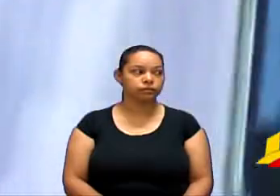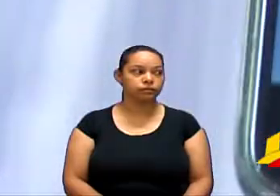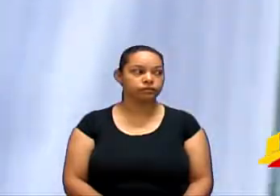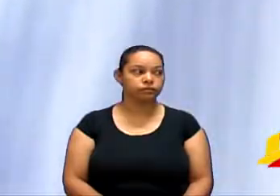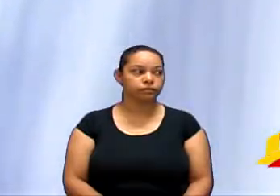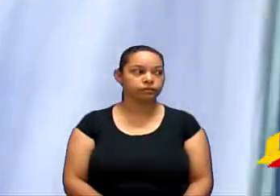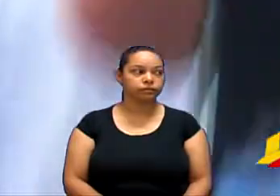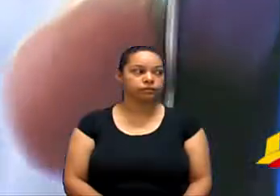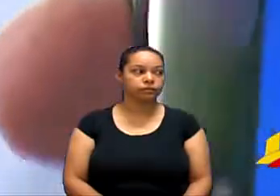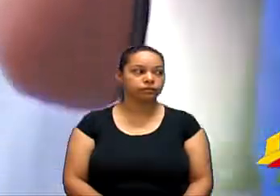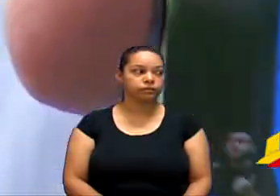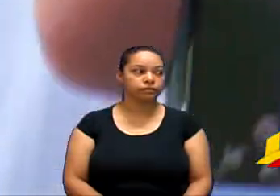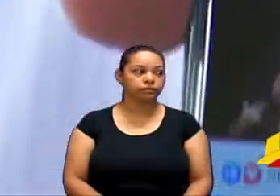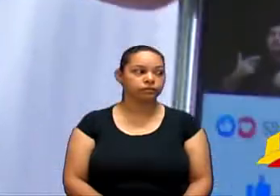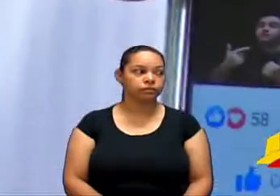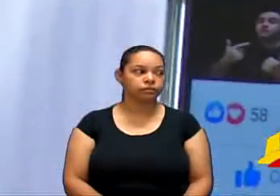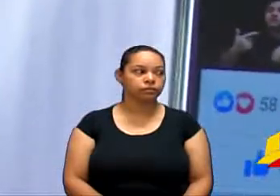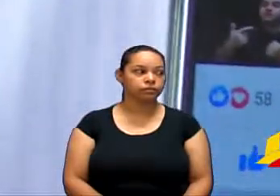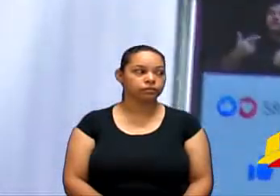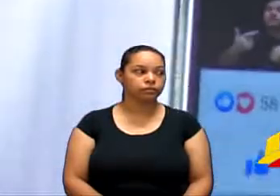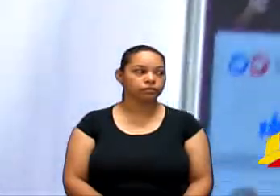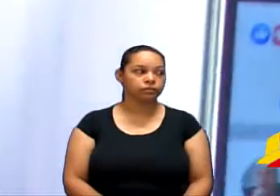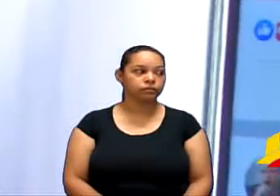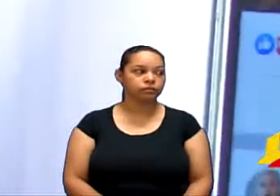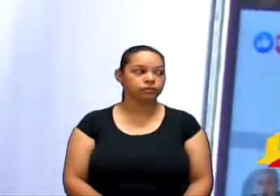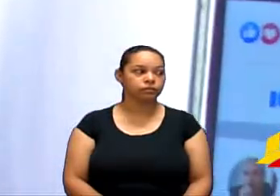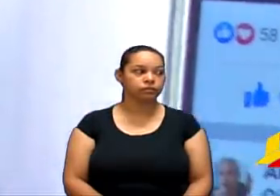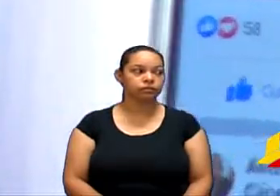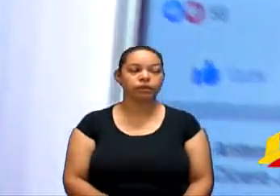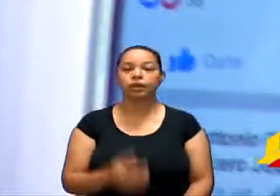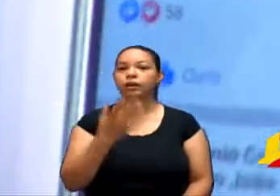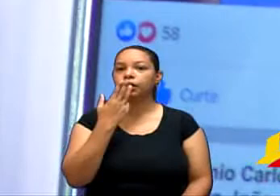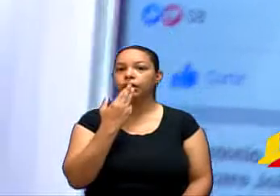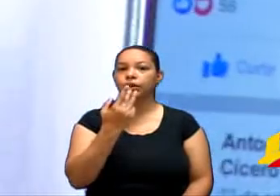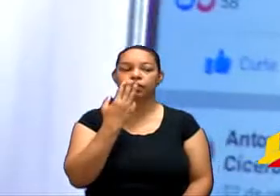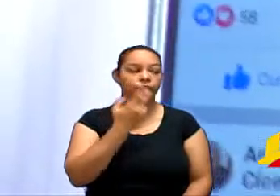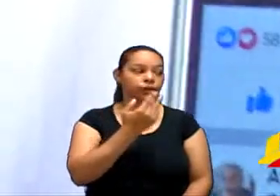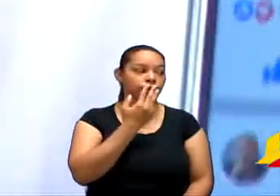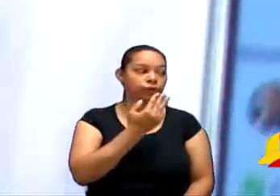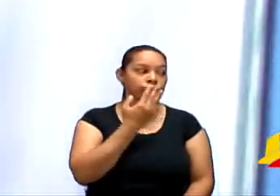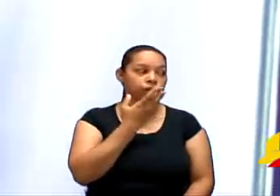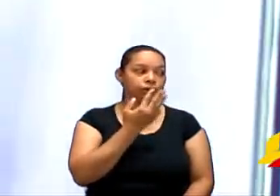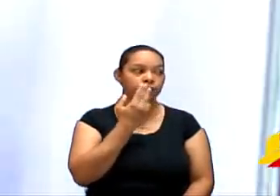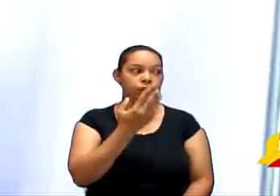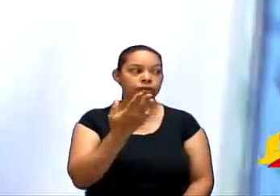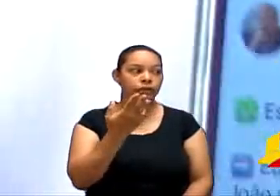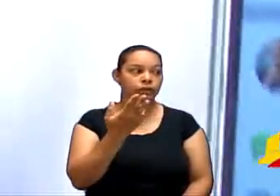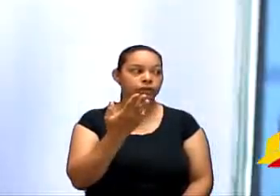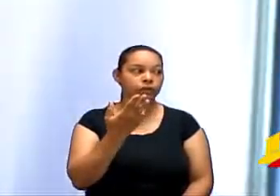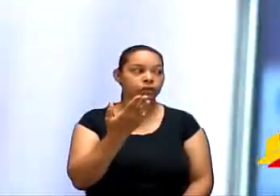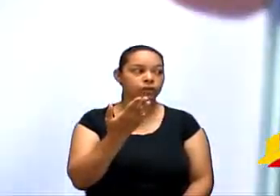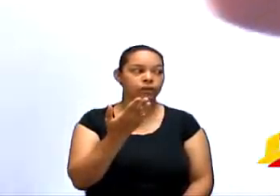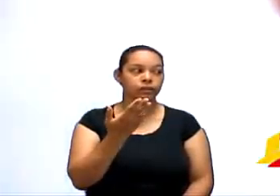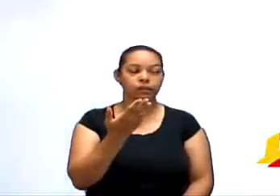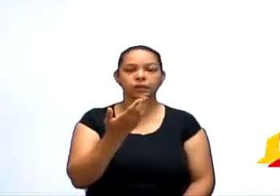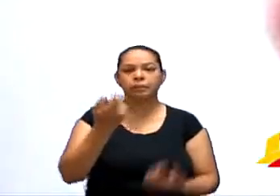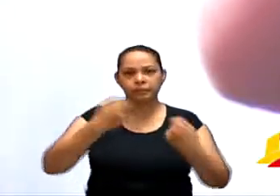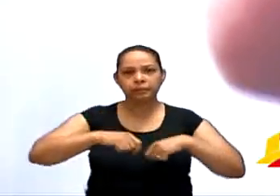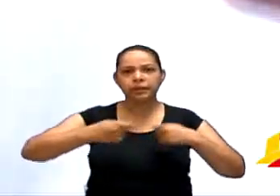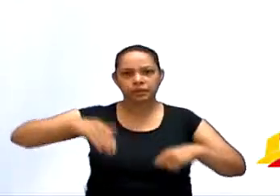Rodrigo acordar a água aí será que não tem Mercury Será que não tem que ter desconto aqui